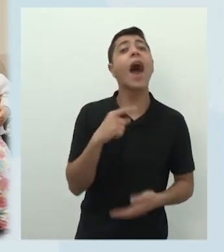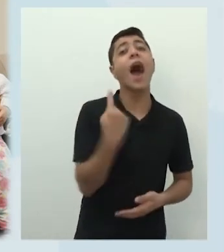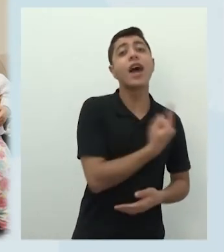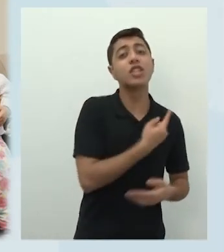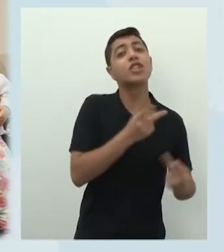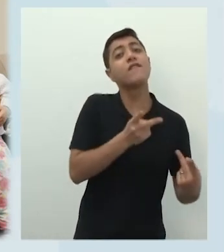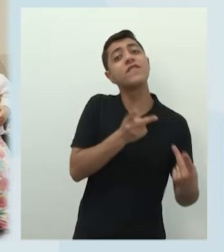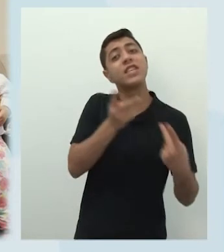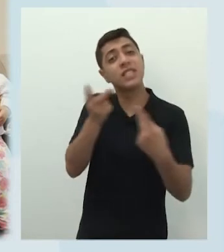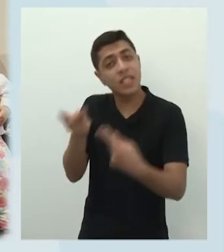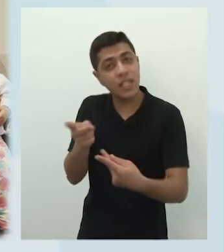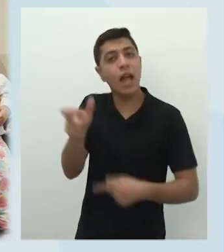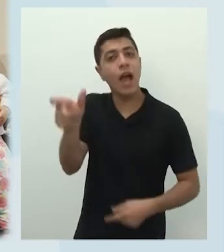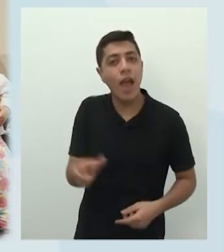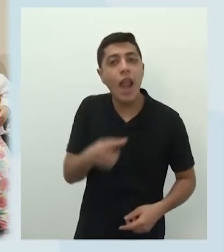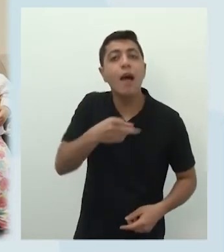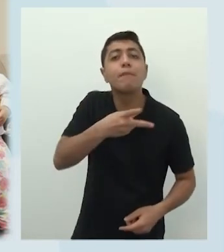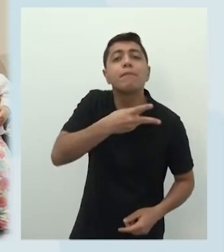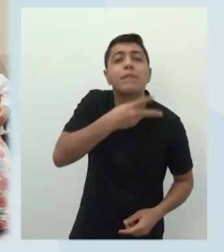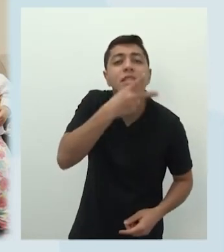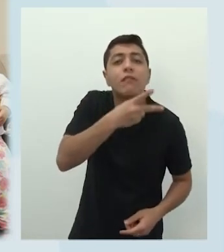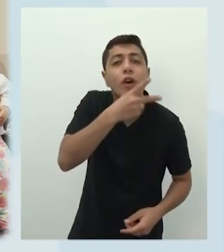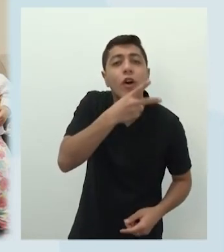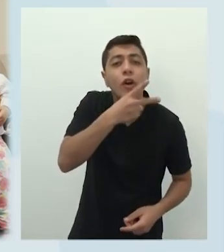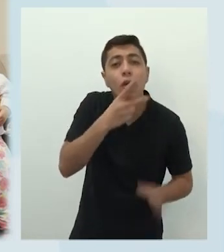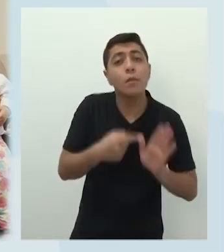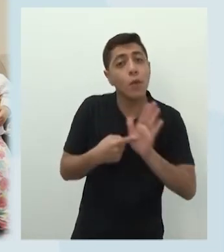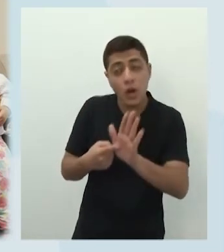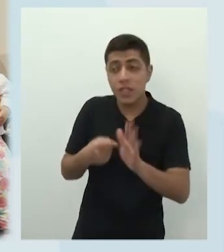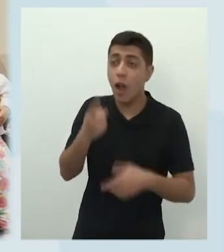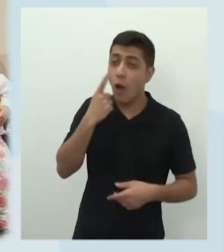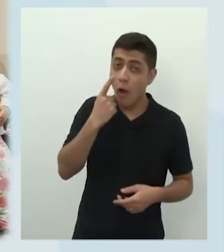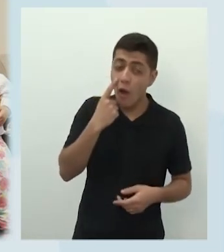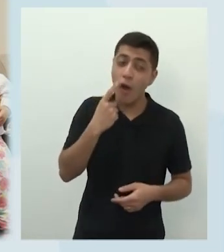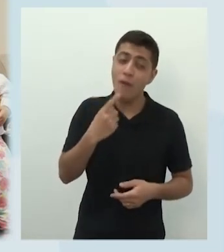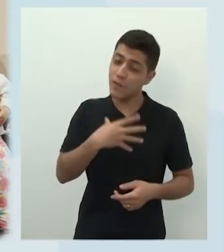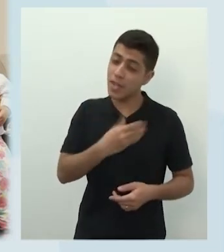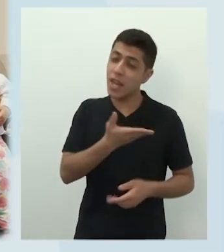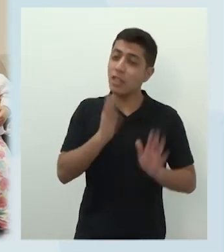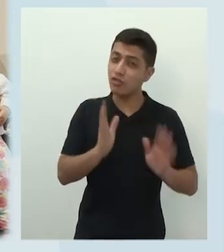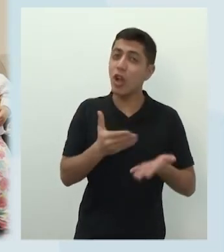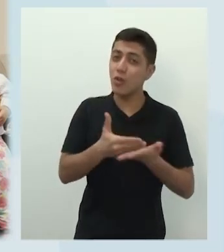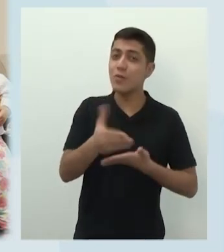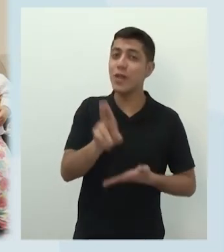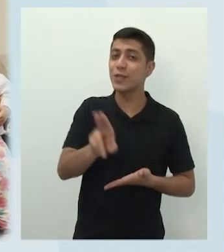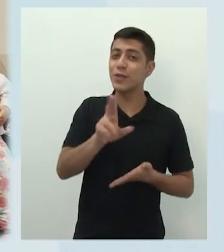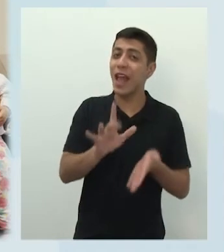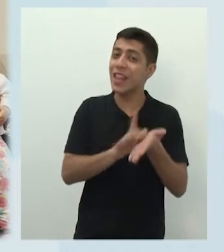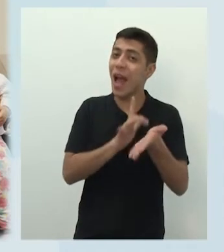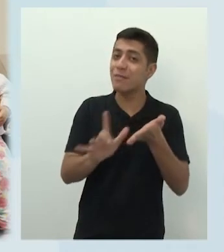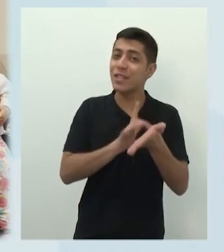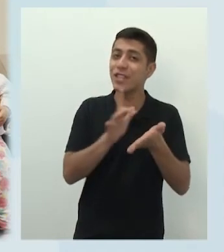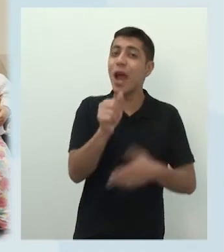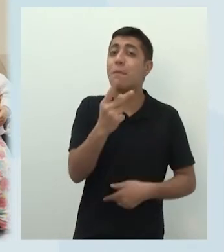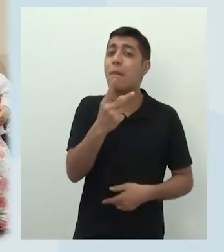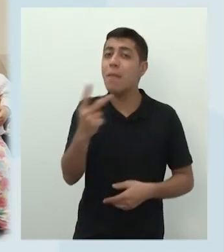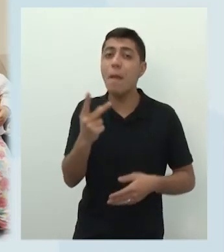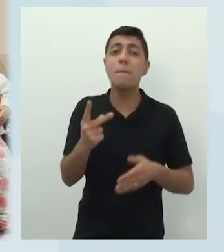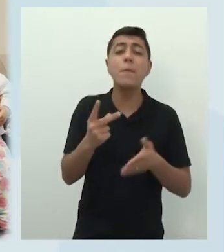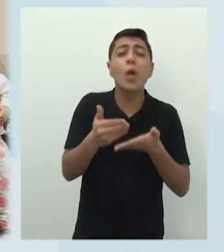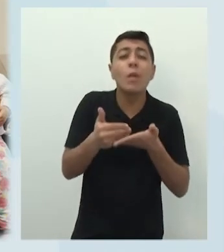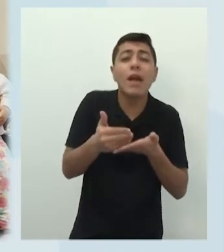dela que ela estava já mexendo aí no seu tablet, ou nos primeiros aplicativos, né? Eu não